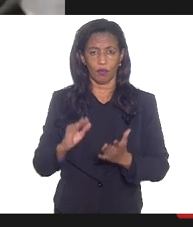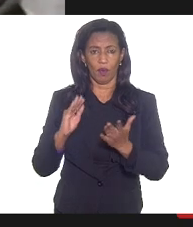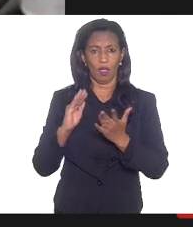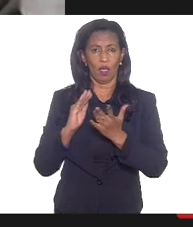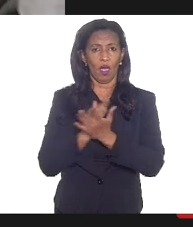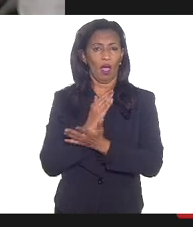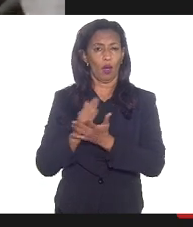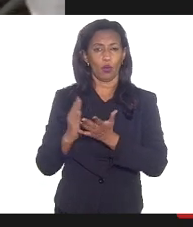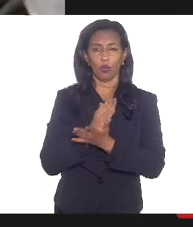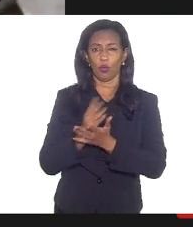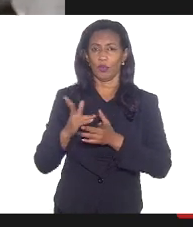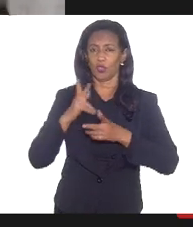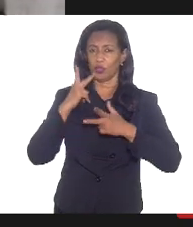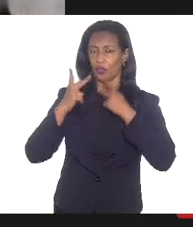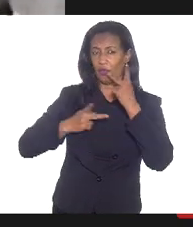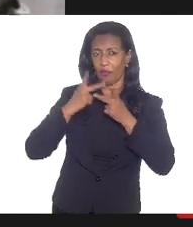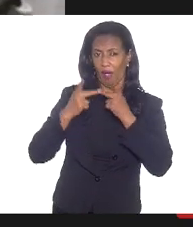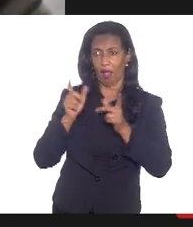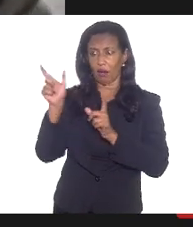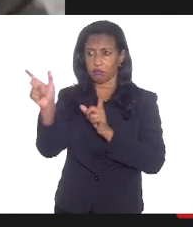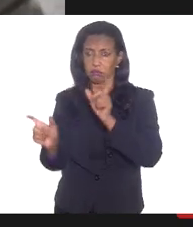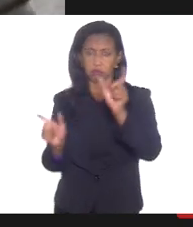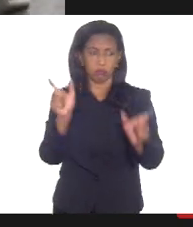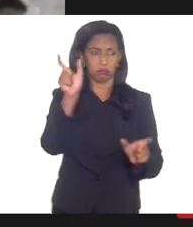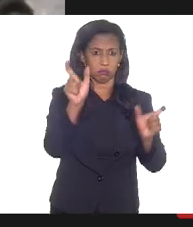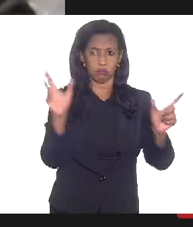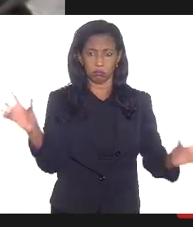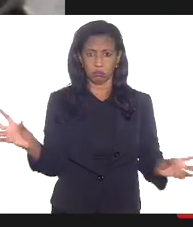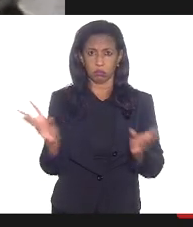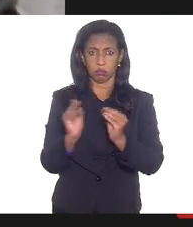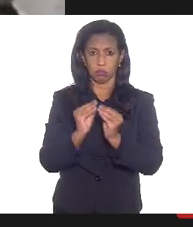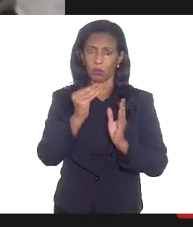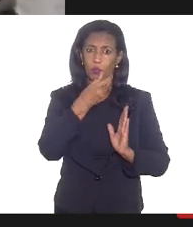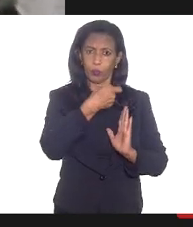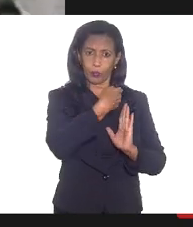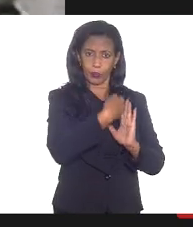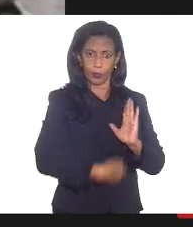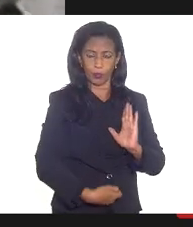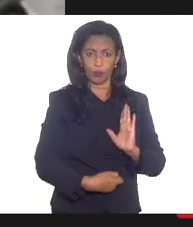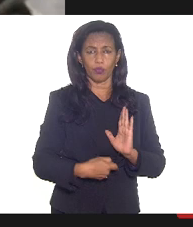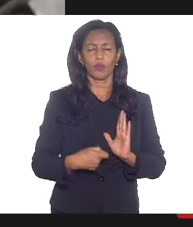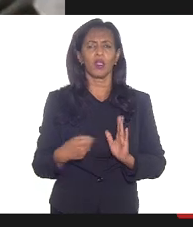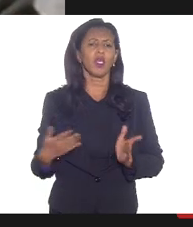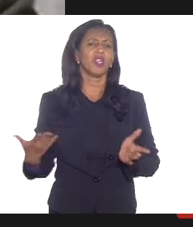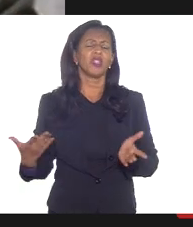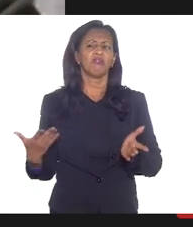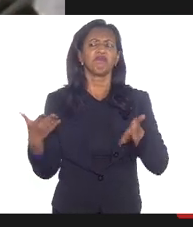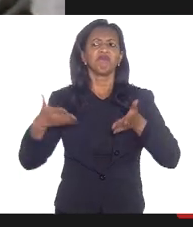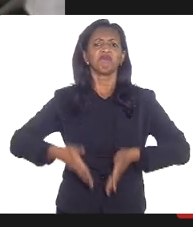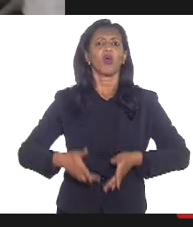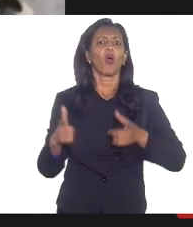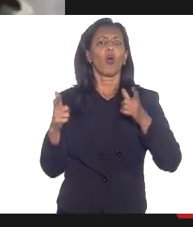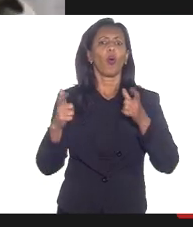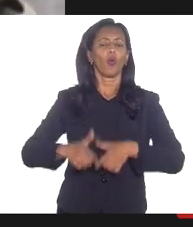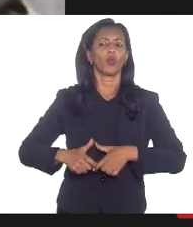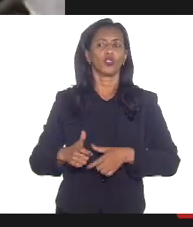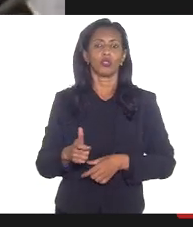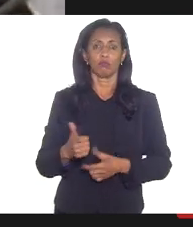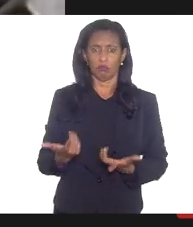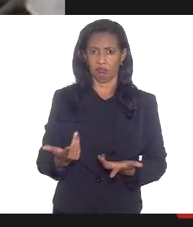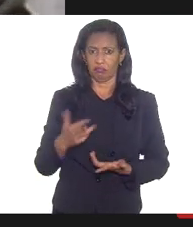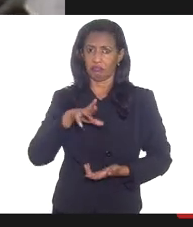algumas falas dessas pessoas. E o que nós chegamos? Não tem